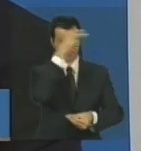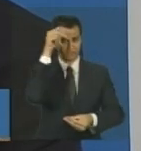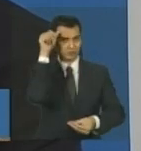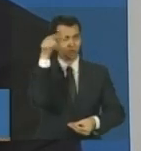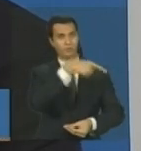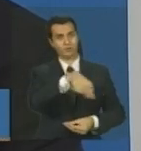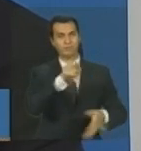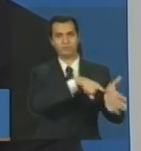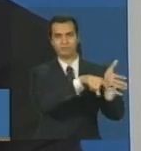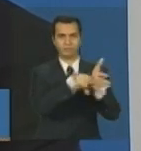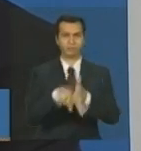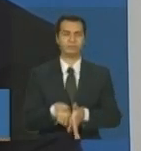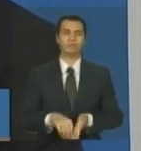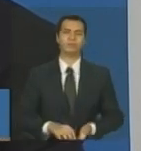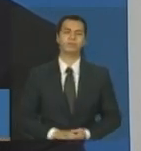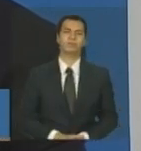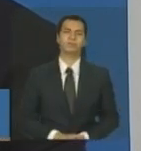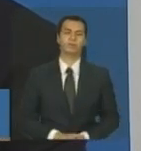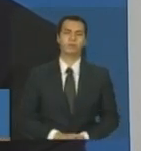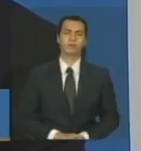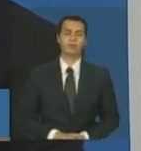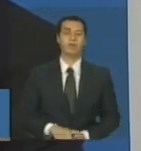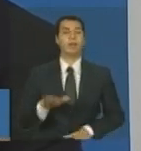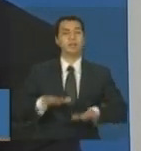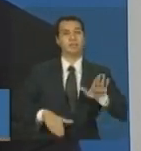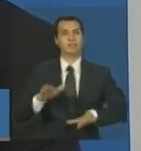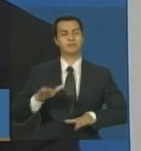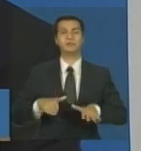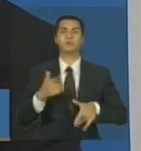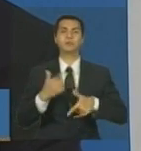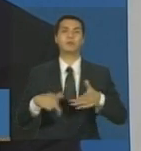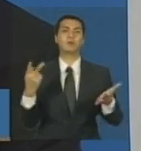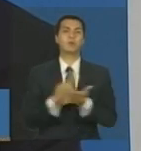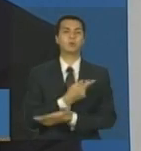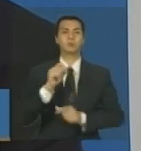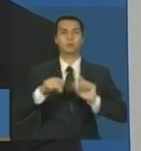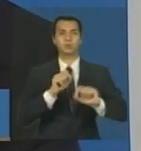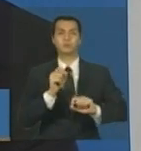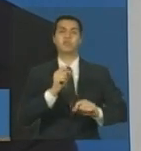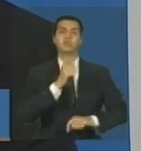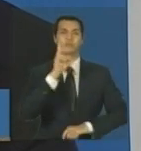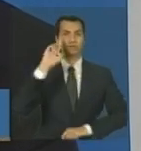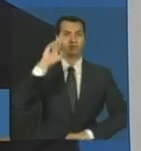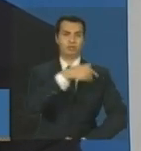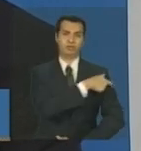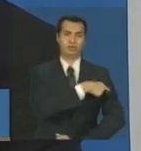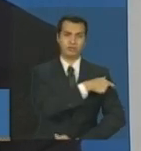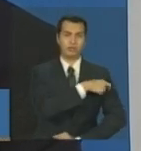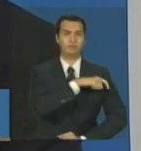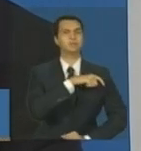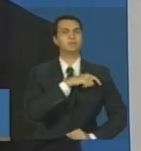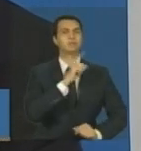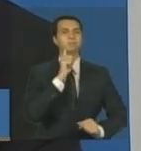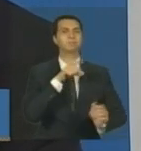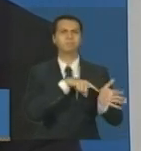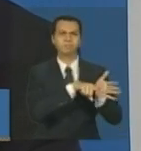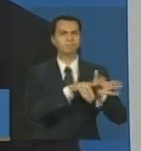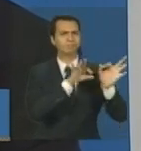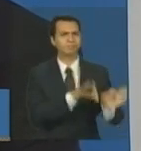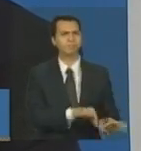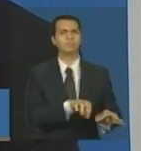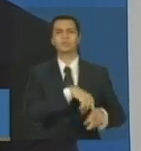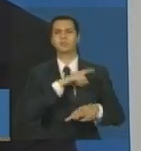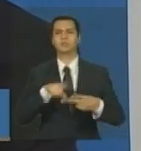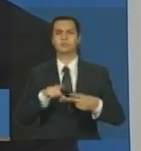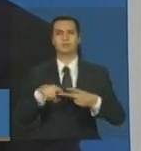que são um número reduzido, mas que escapam tanto do controle do gestor municipal quanto dos nossos batimentos. Então, a